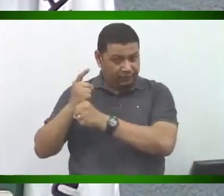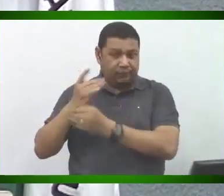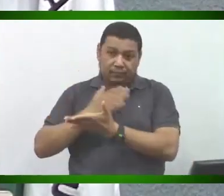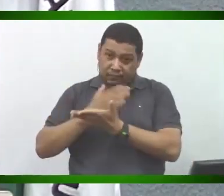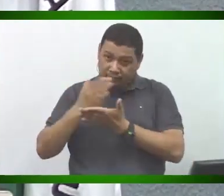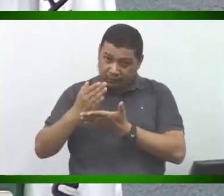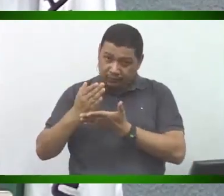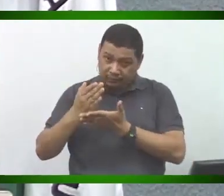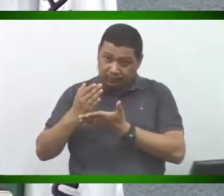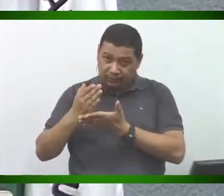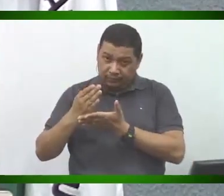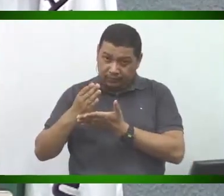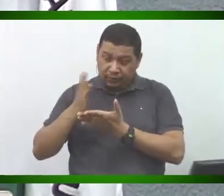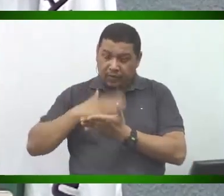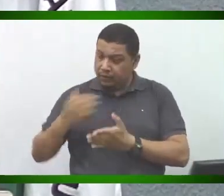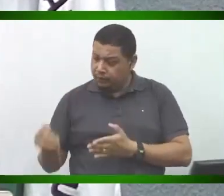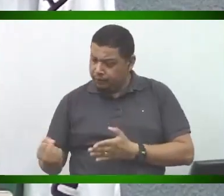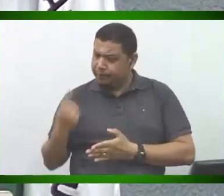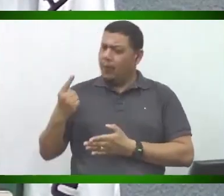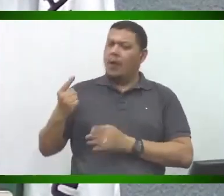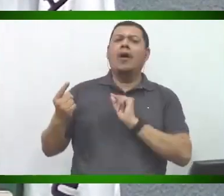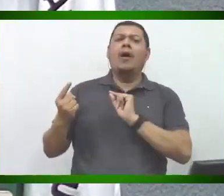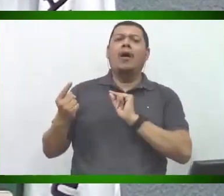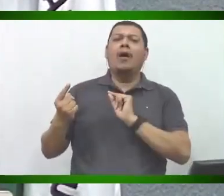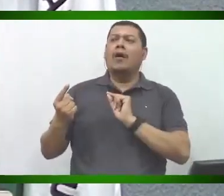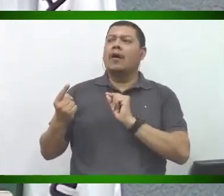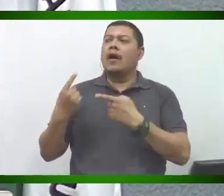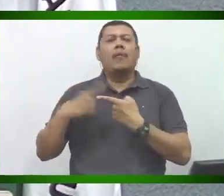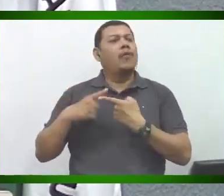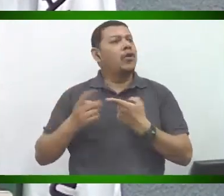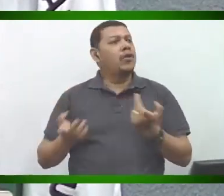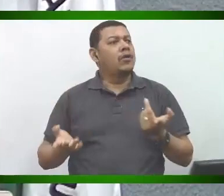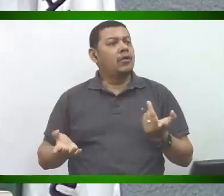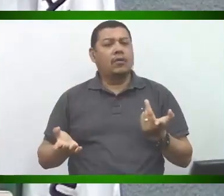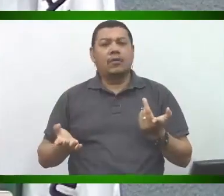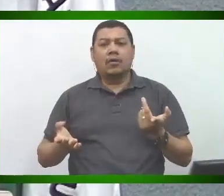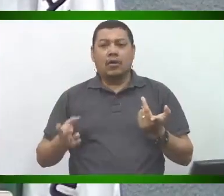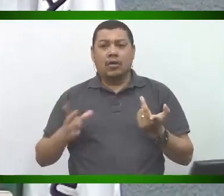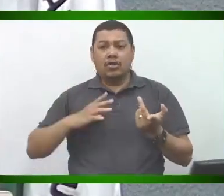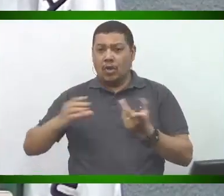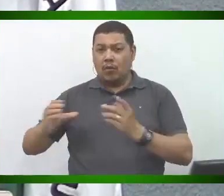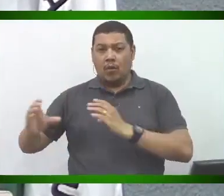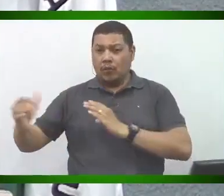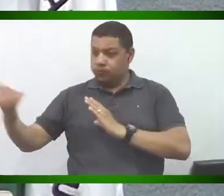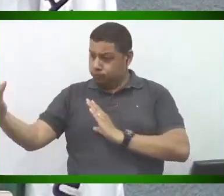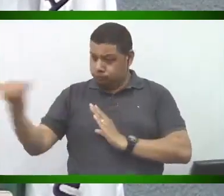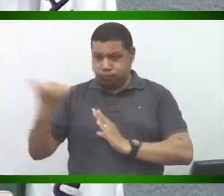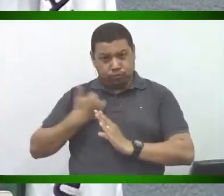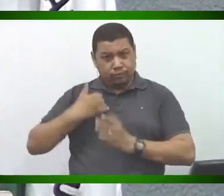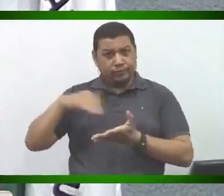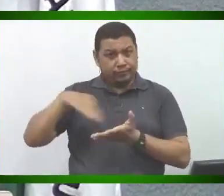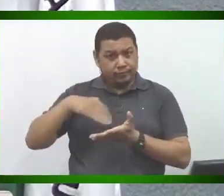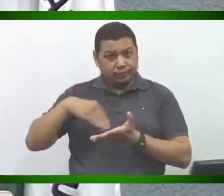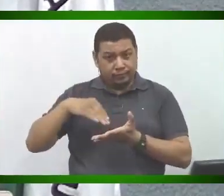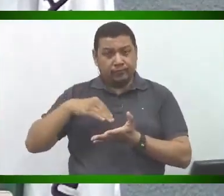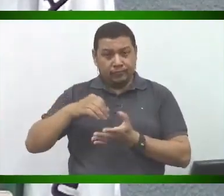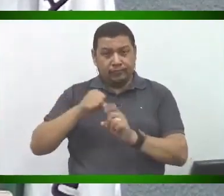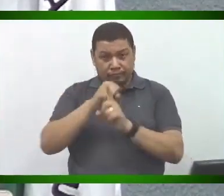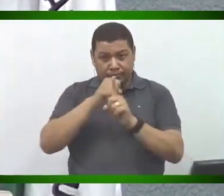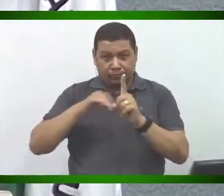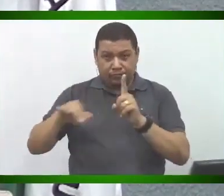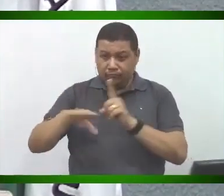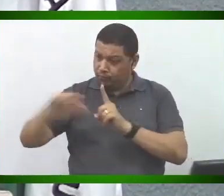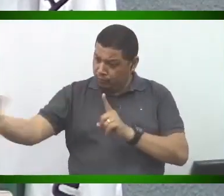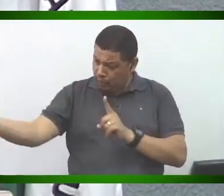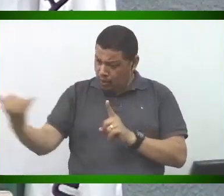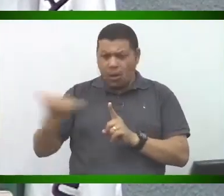fomos surpreendidos, né, naquela oportunidade por um comunicado por parte da Secretaria Municipal de Assistência